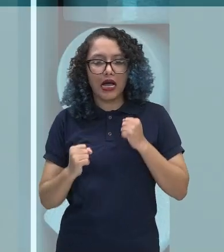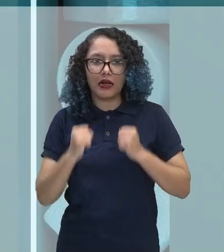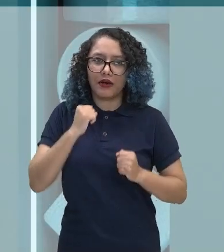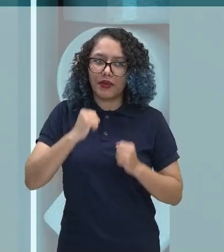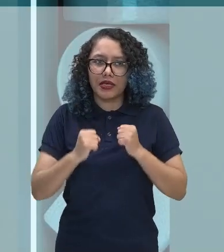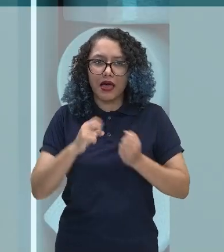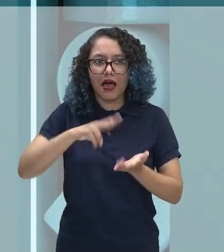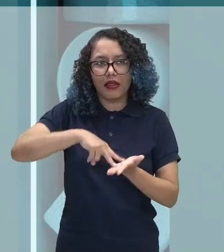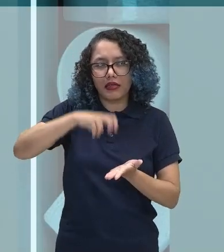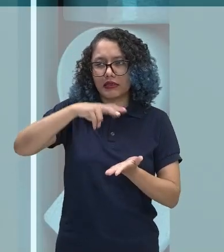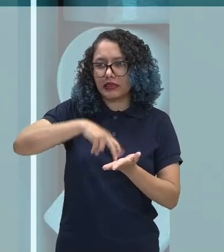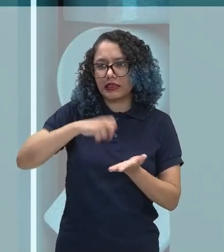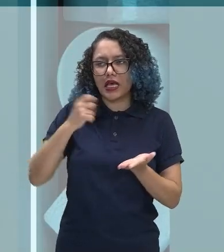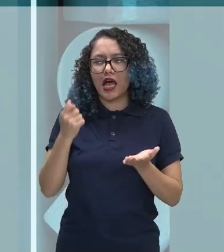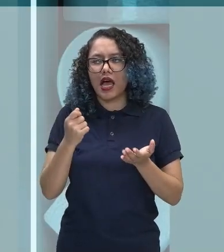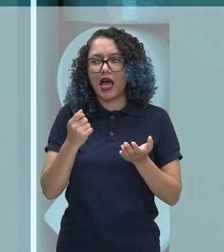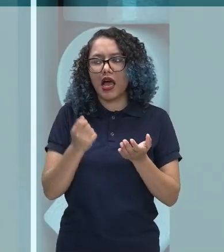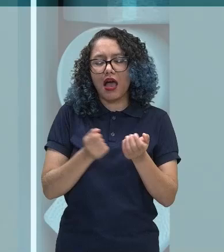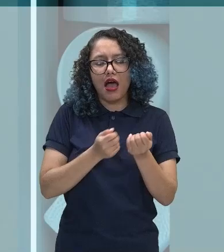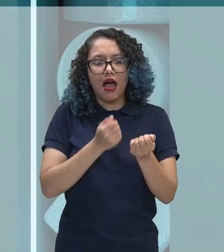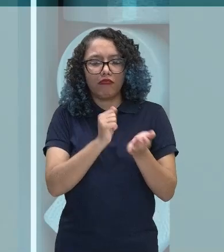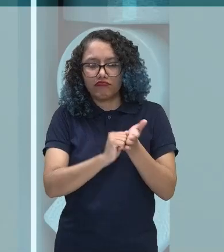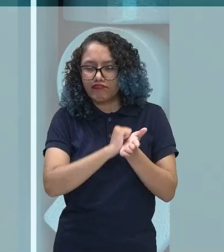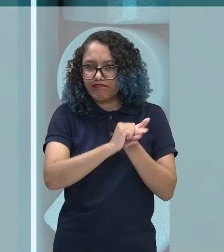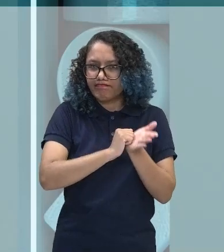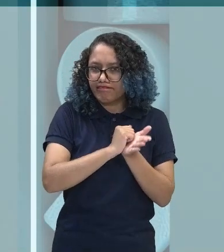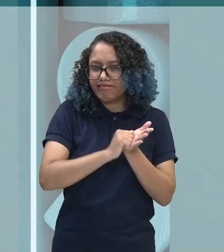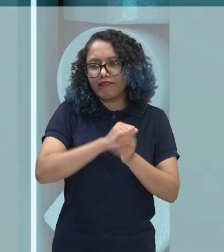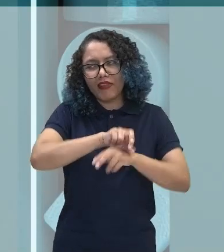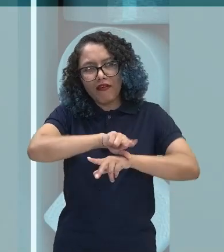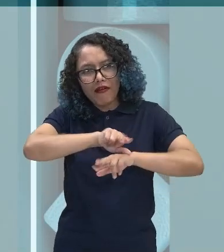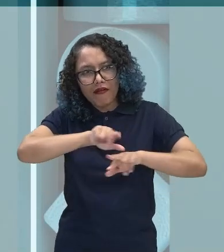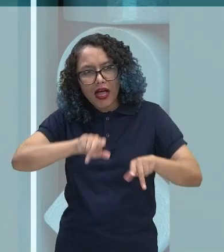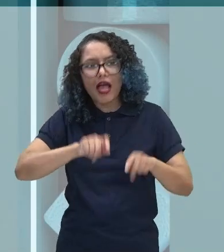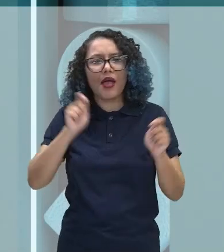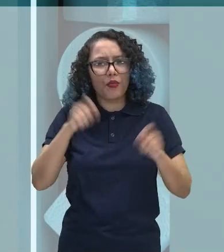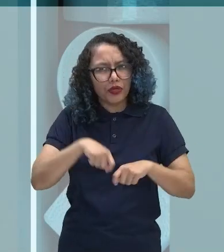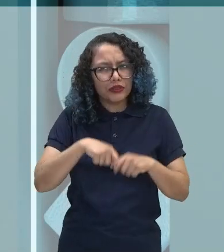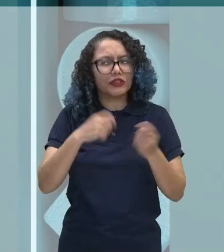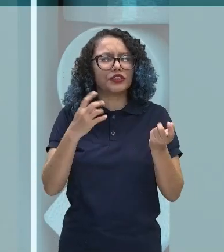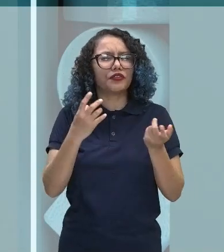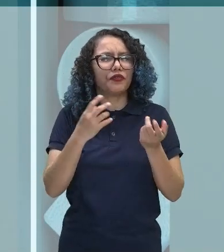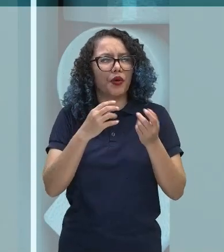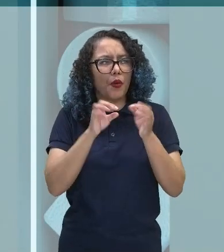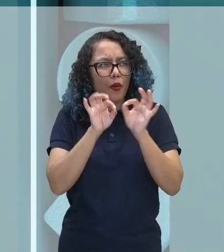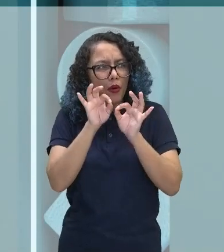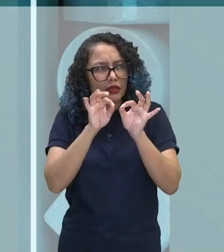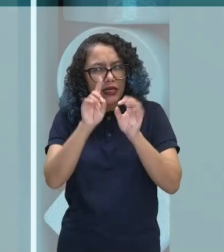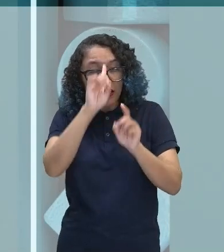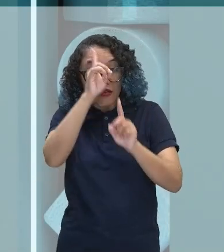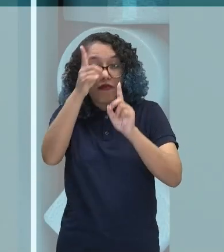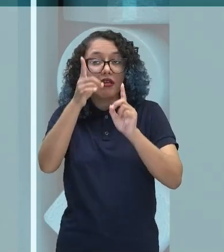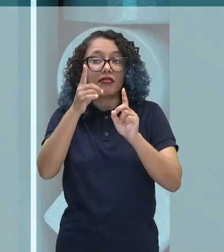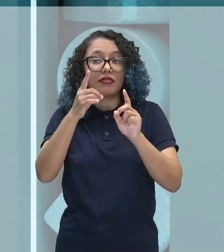saltar, lavar louça. Então, a partir daí, ele vai criar uma